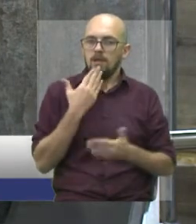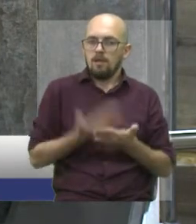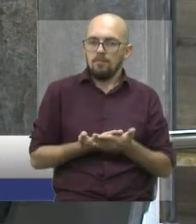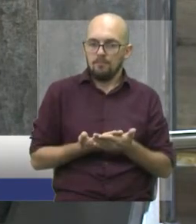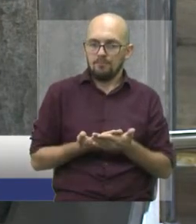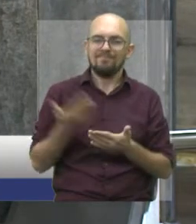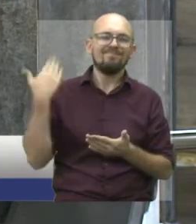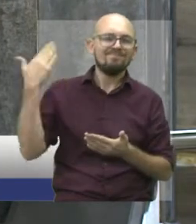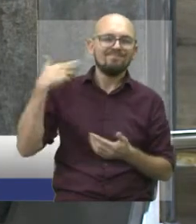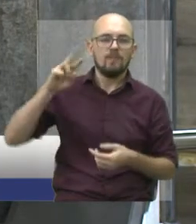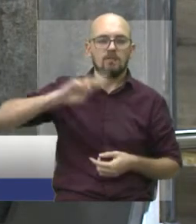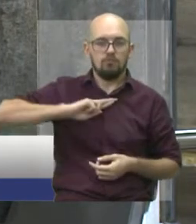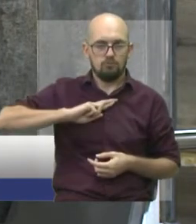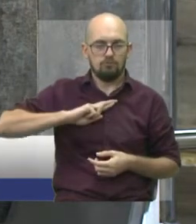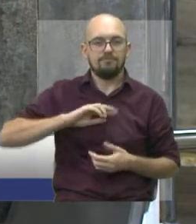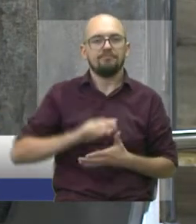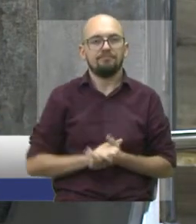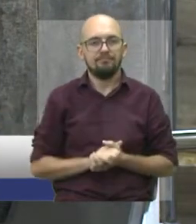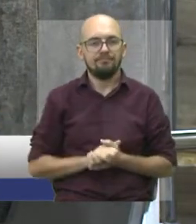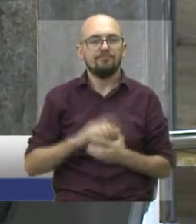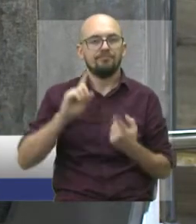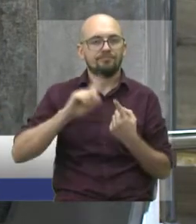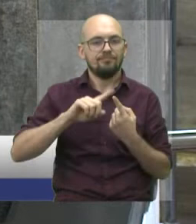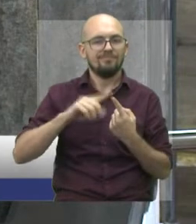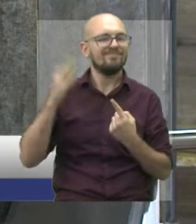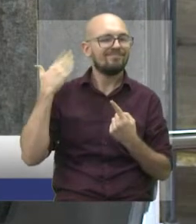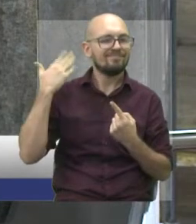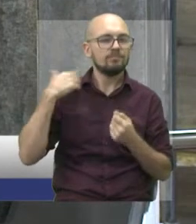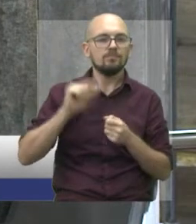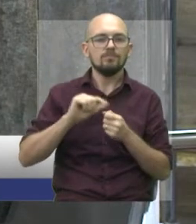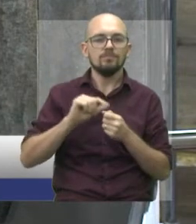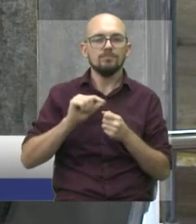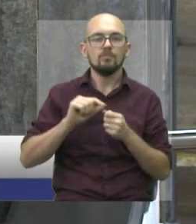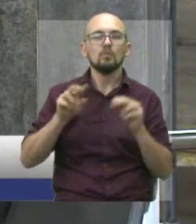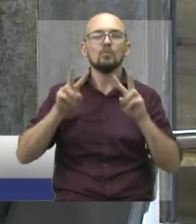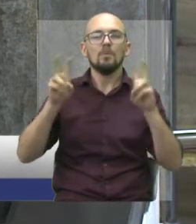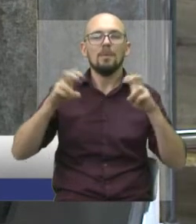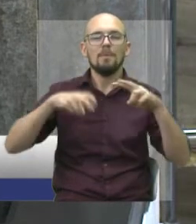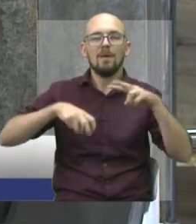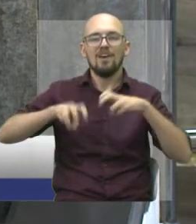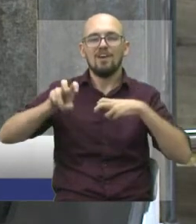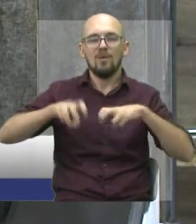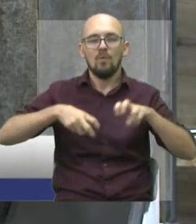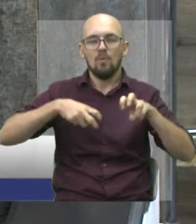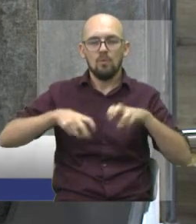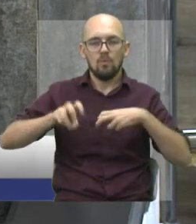Uma resposta de um requerimento que fiz sobre o parquinho,